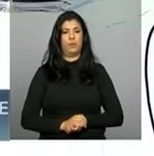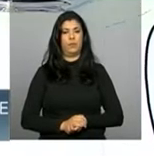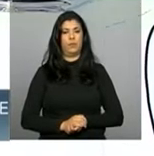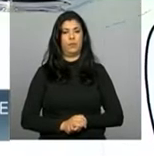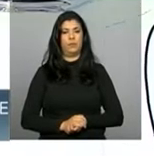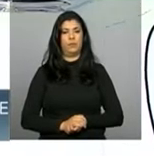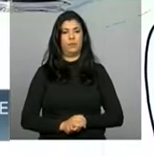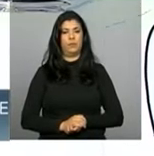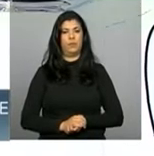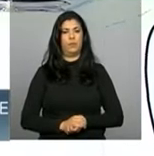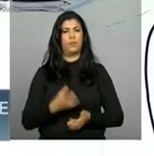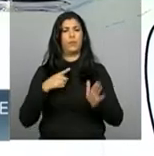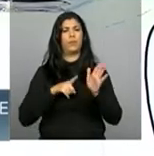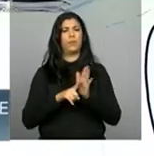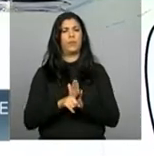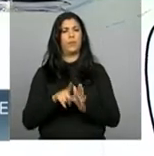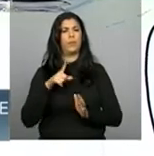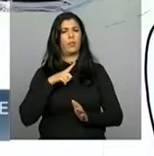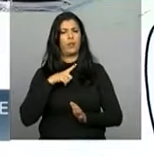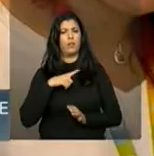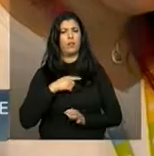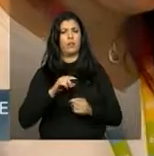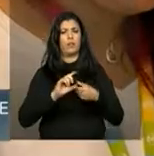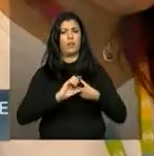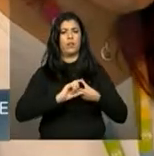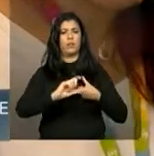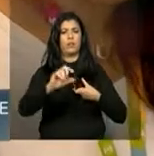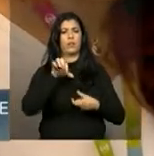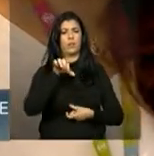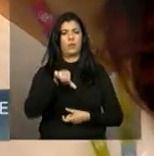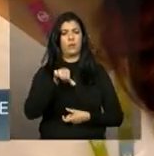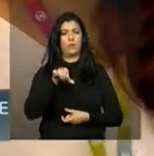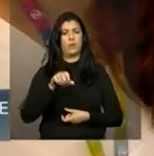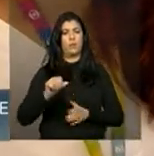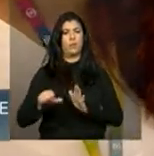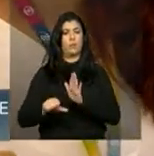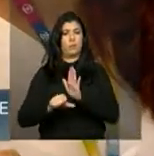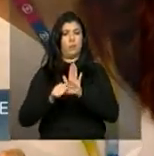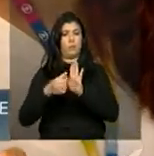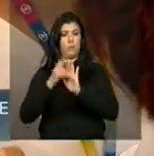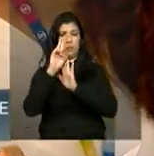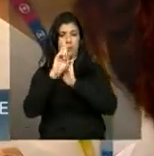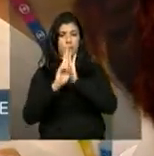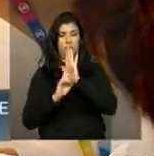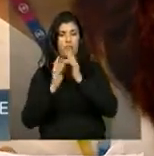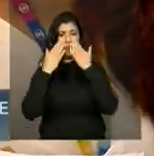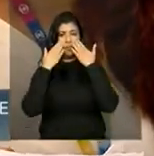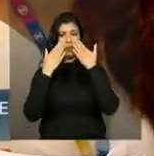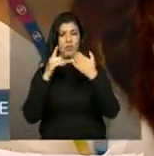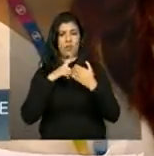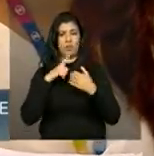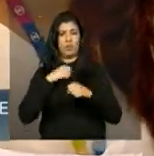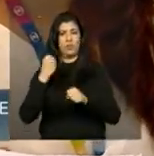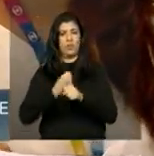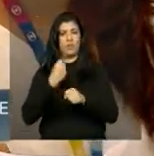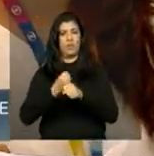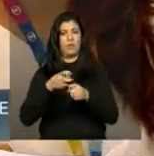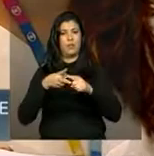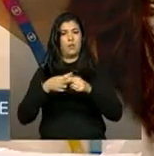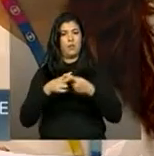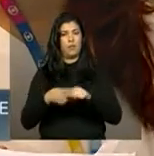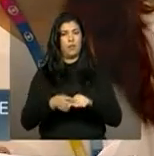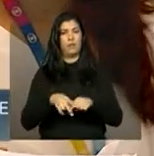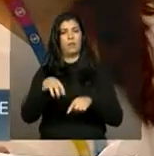e além da extensão da linha 9 estavam aqui citados no primeiro release a reforma das estações da CPTM